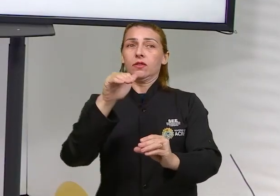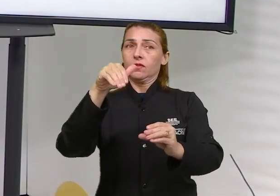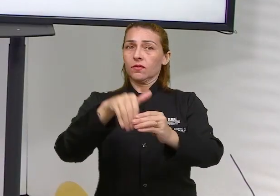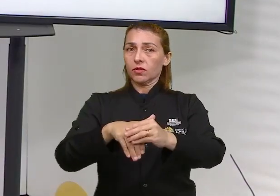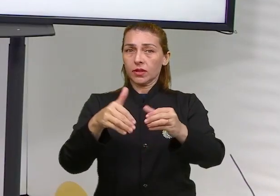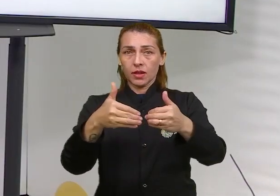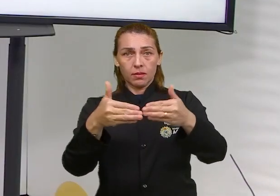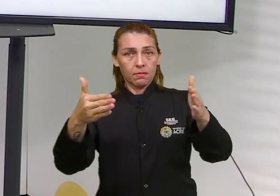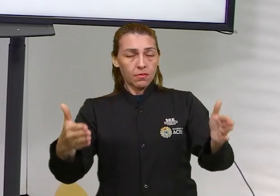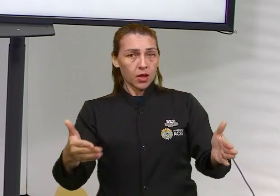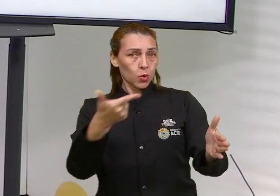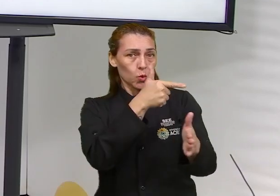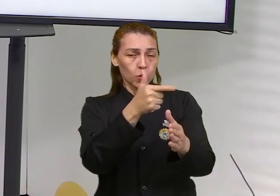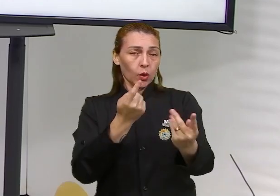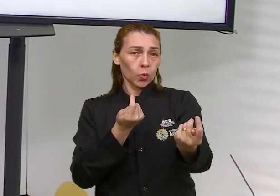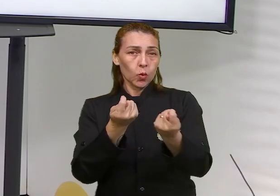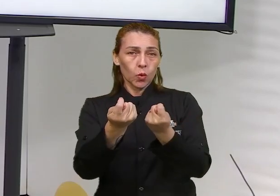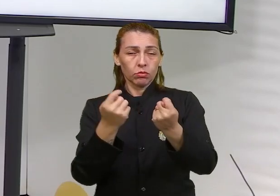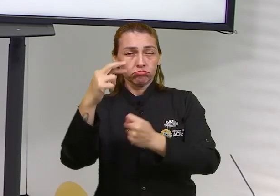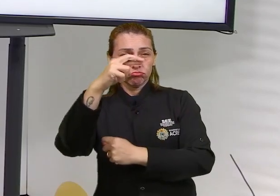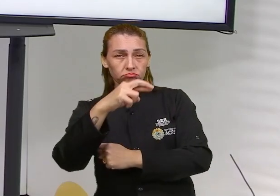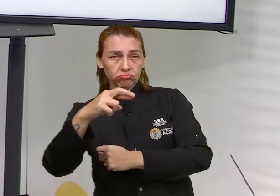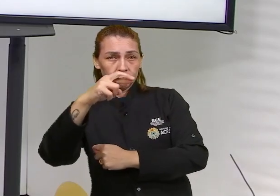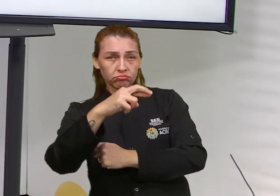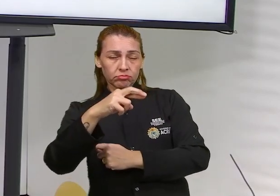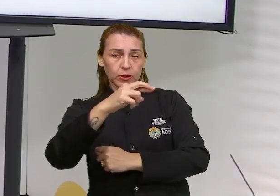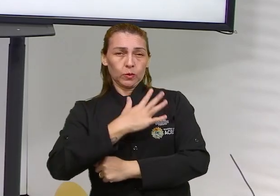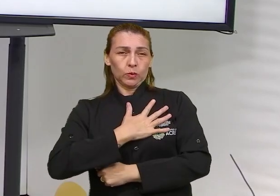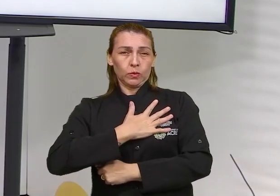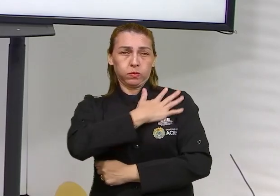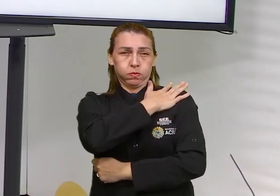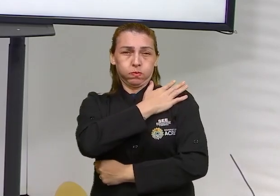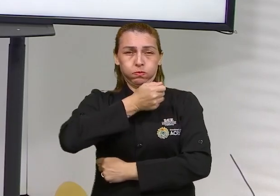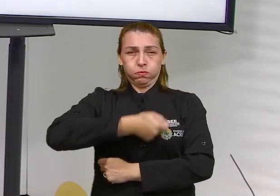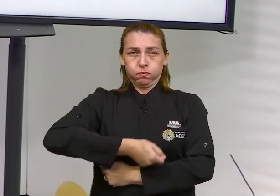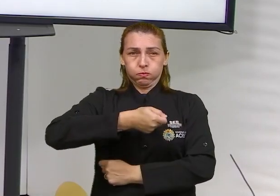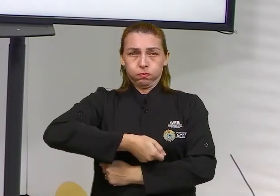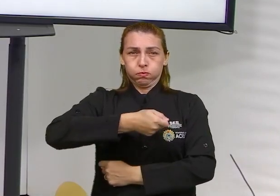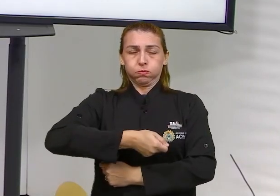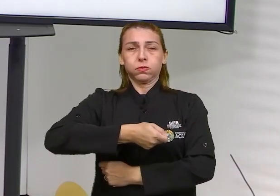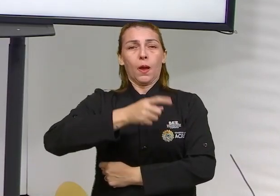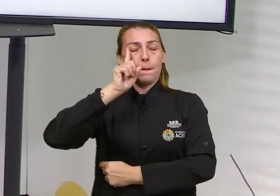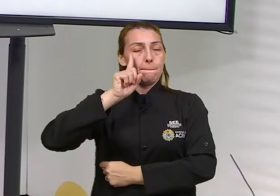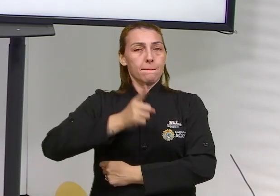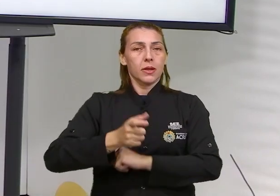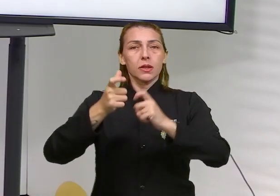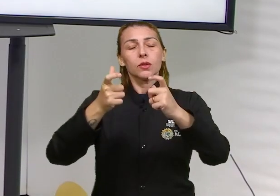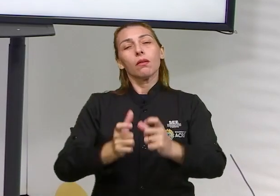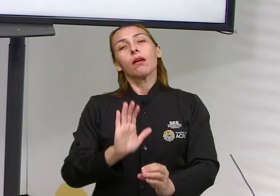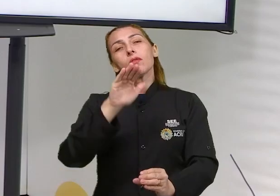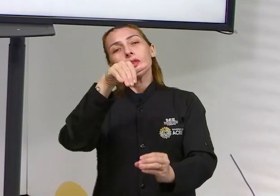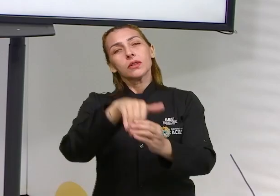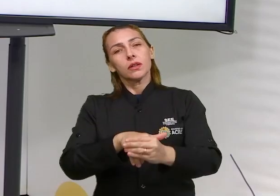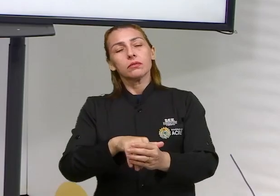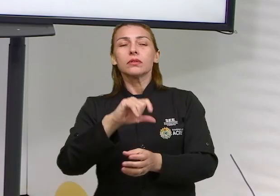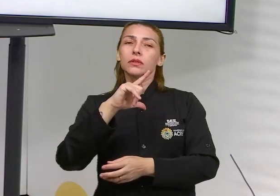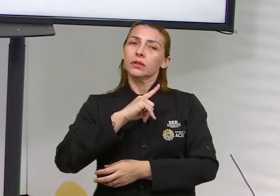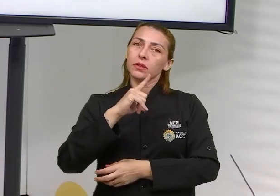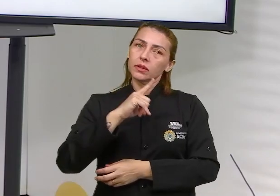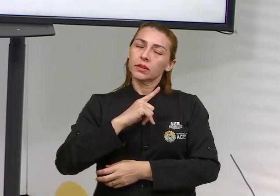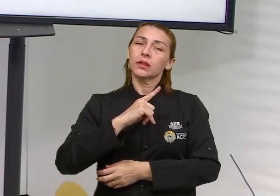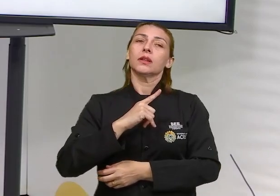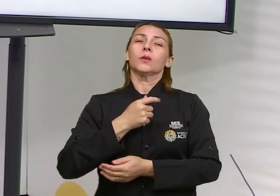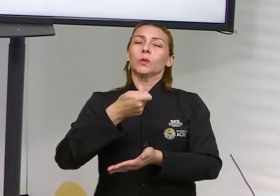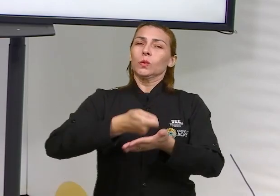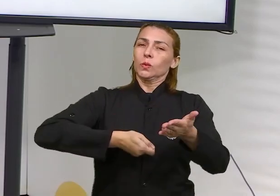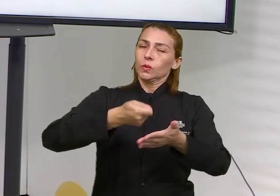aberto, você não tem nenhum controle fiscal e esses coronéis que mandam nesses determinados locais de votação, a gente tem, então, uma